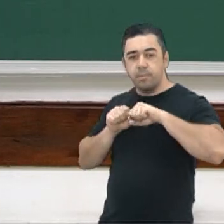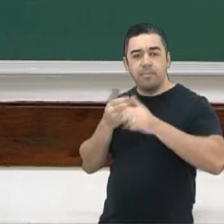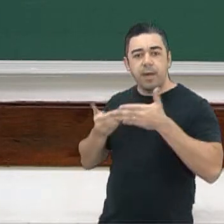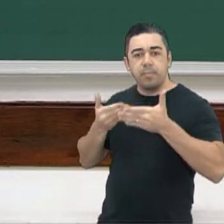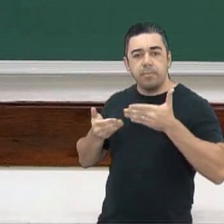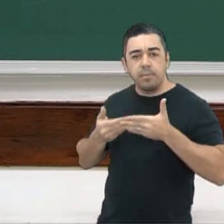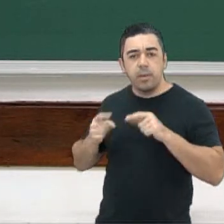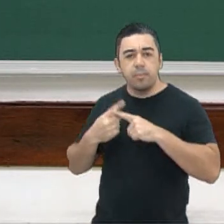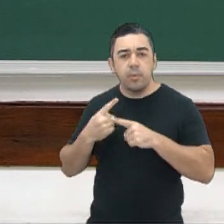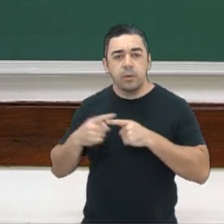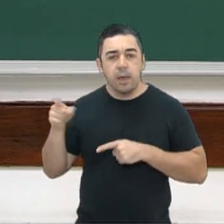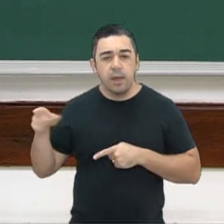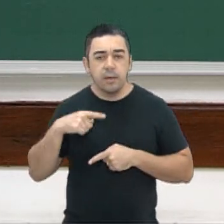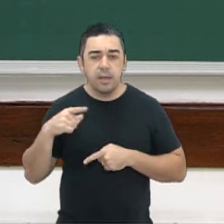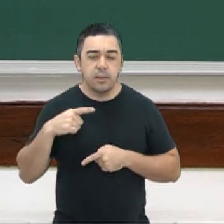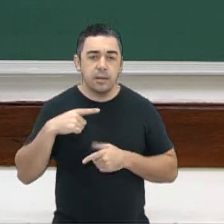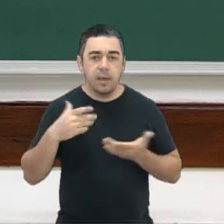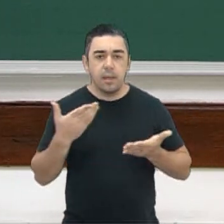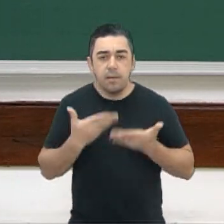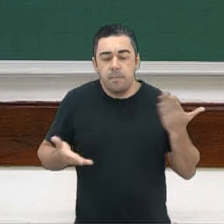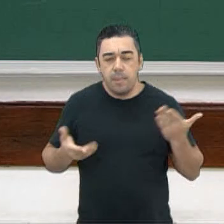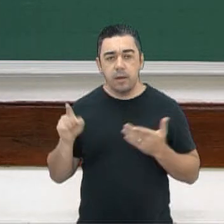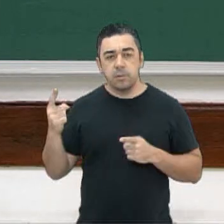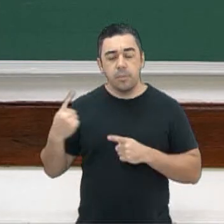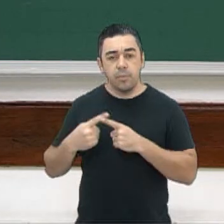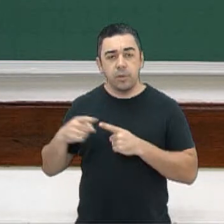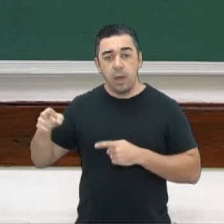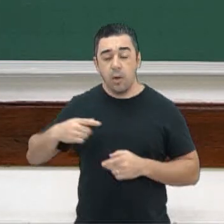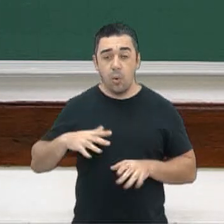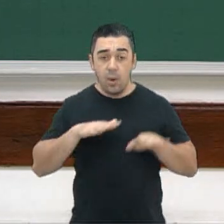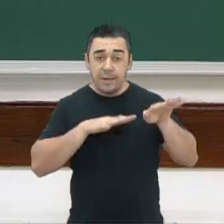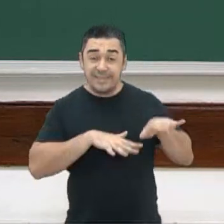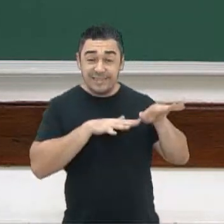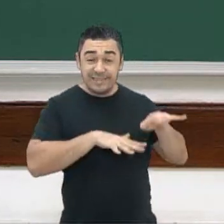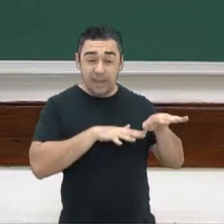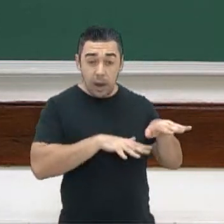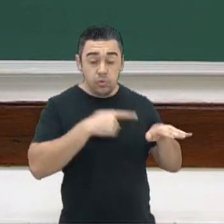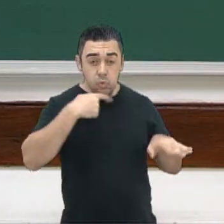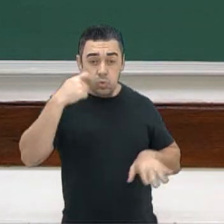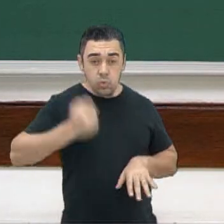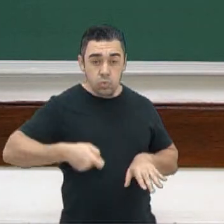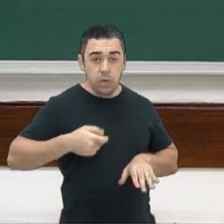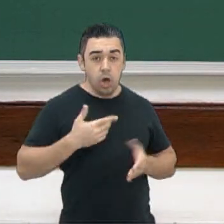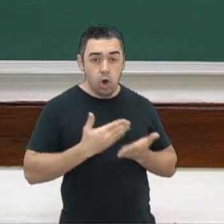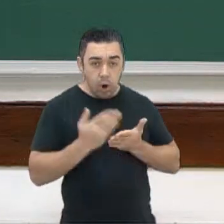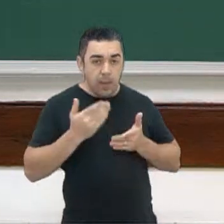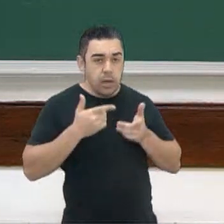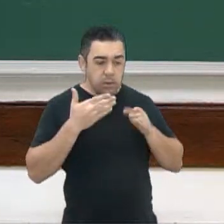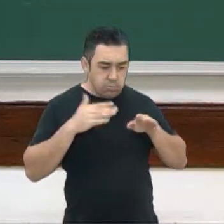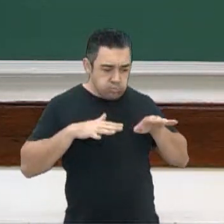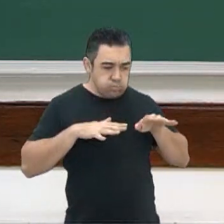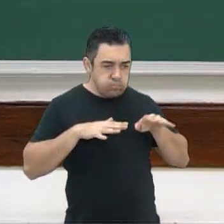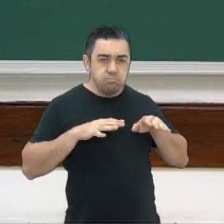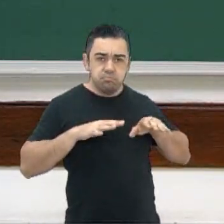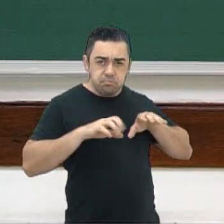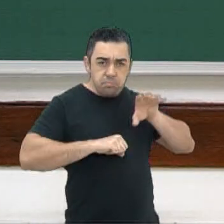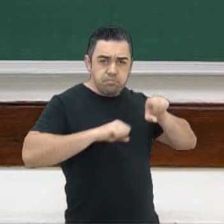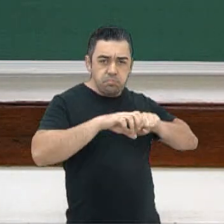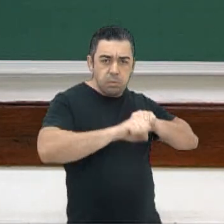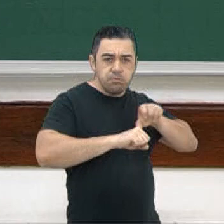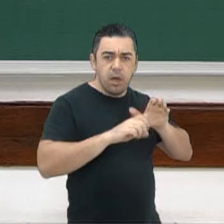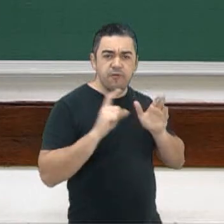entregam ao exército soviético. Começa, naquele exato ponto, a contraofensiva dos